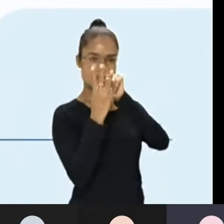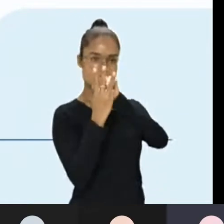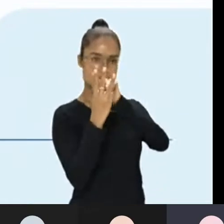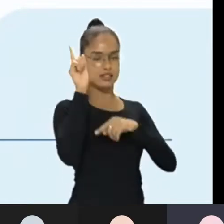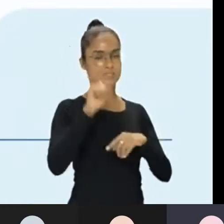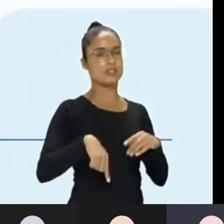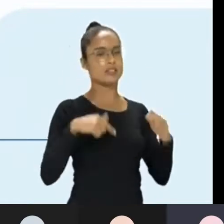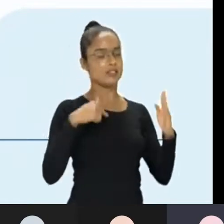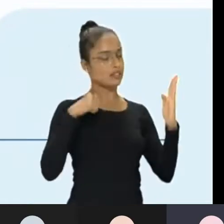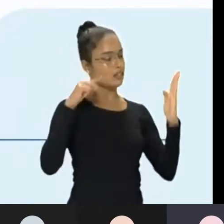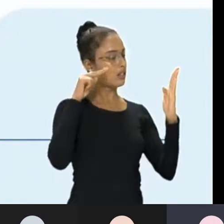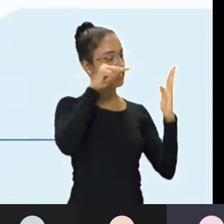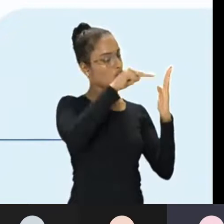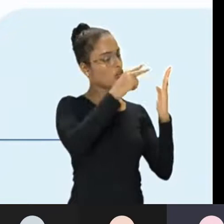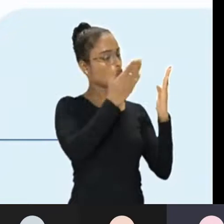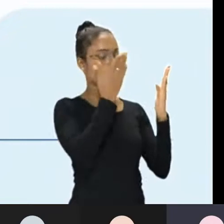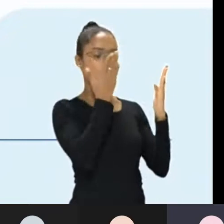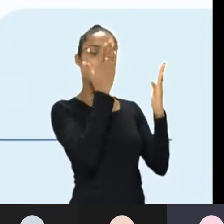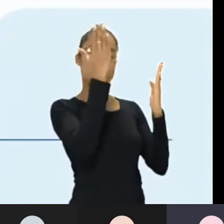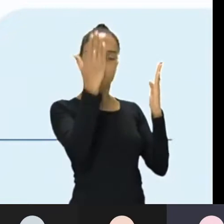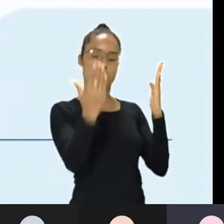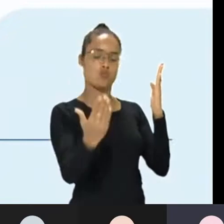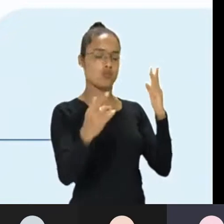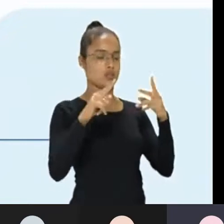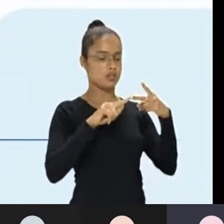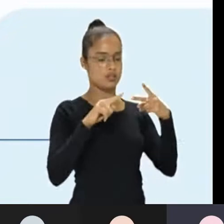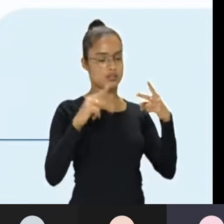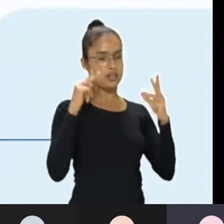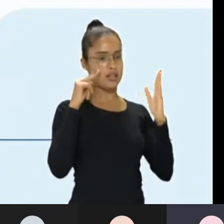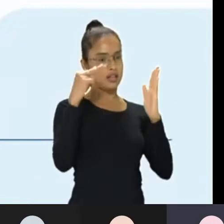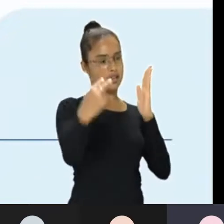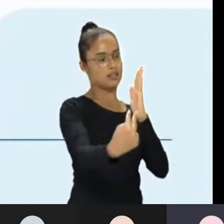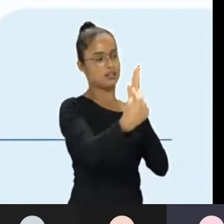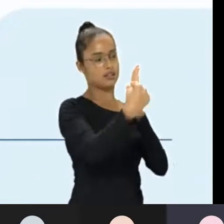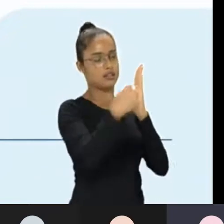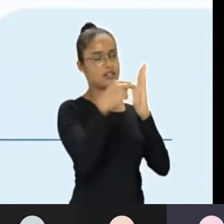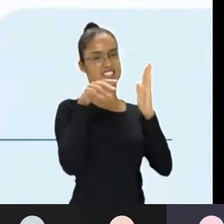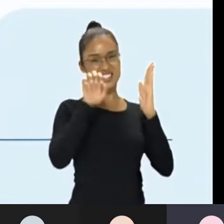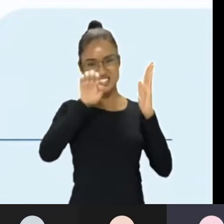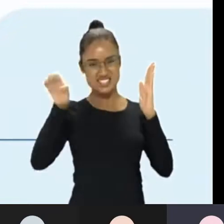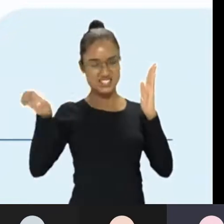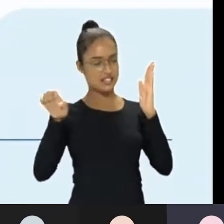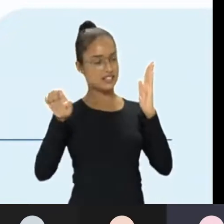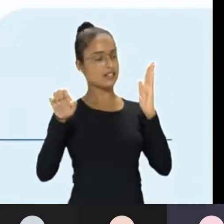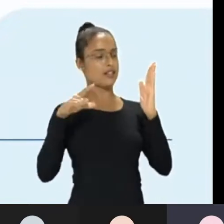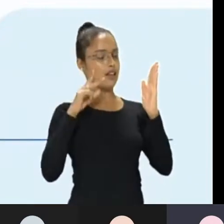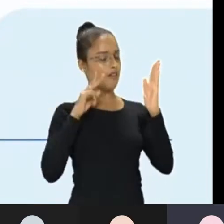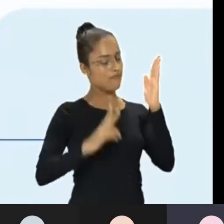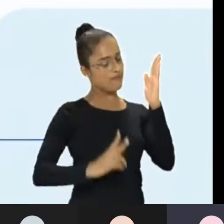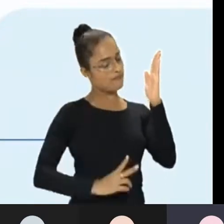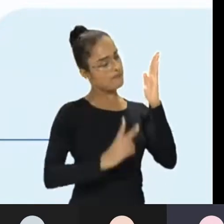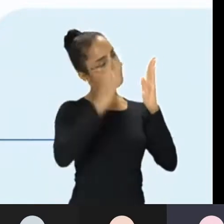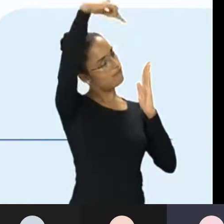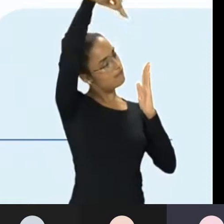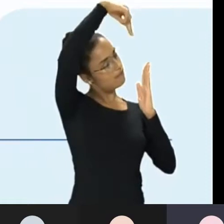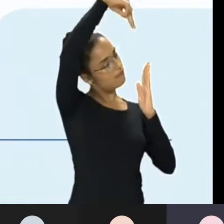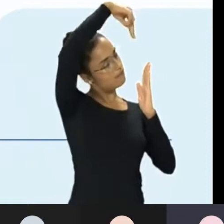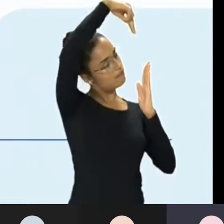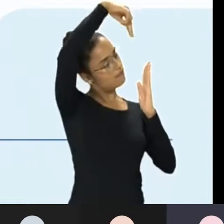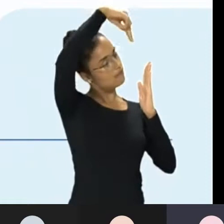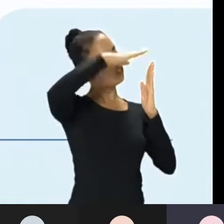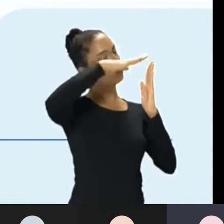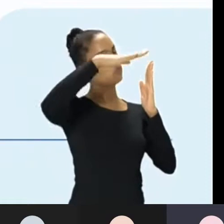frontal, algumas cotagens na vista lateral esquerda, e algumas cotagens na vista superior. Então,